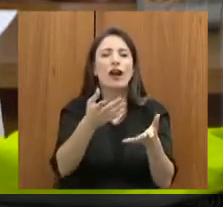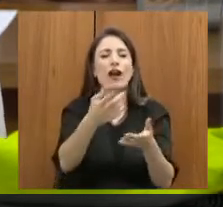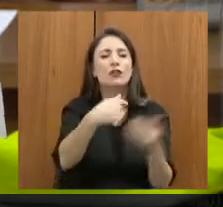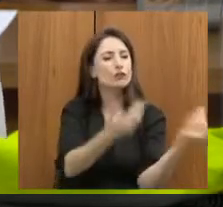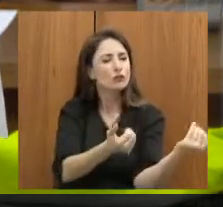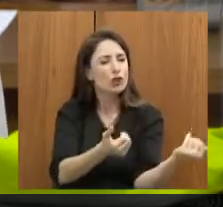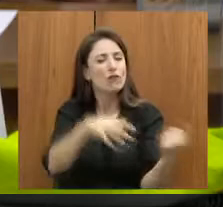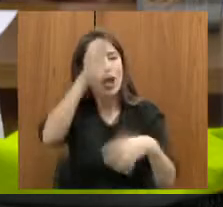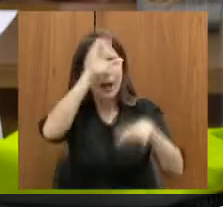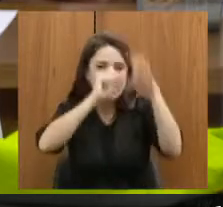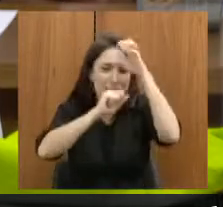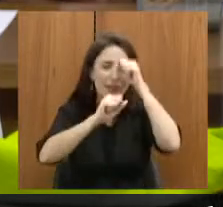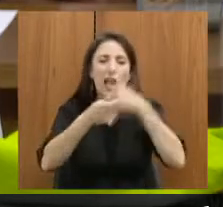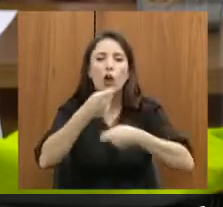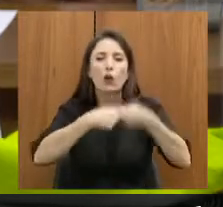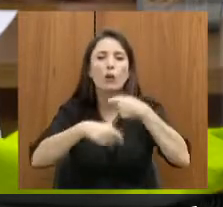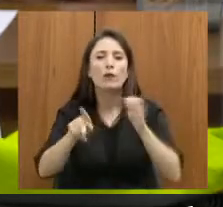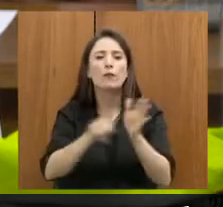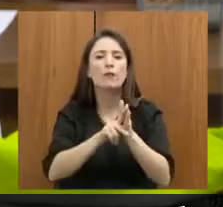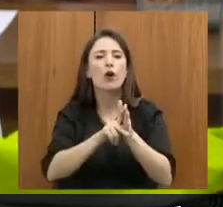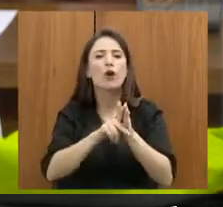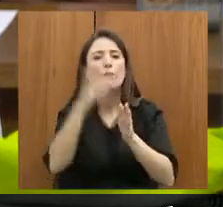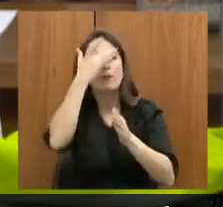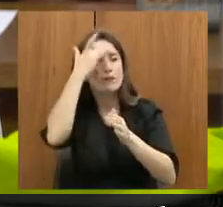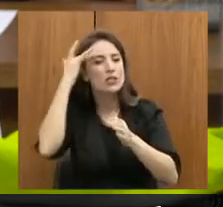o mercado do Branco